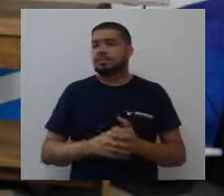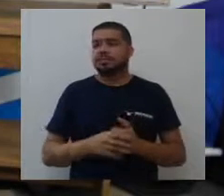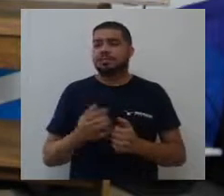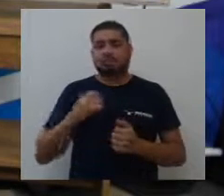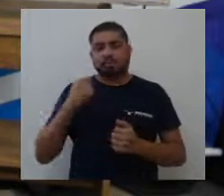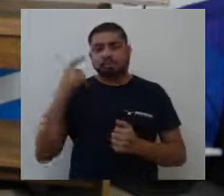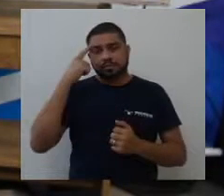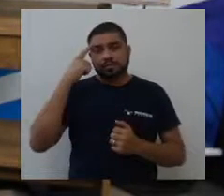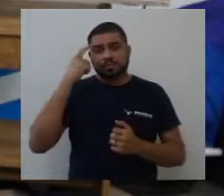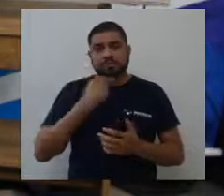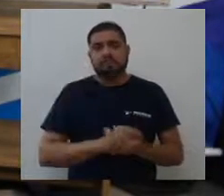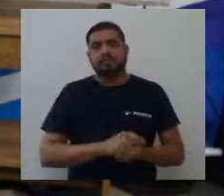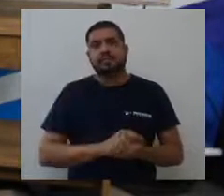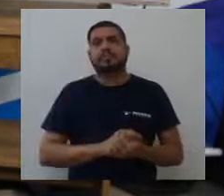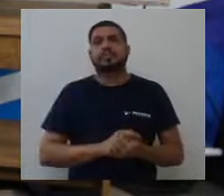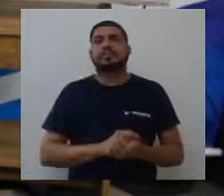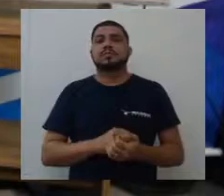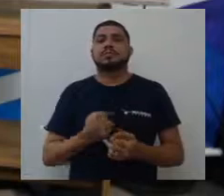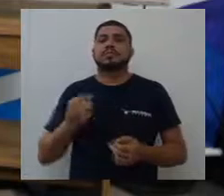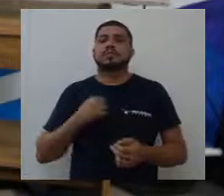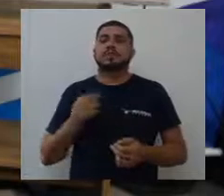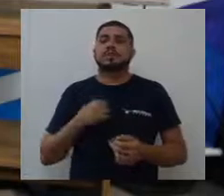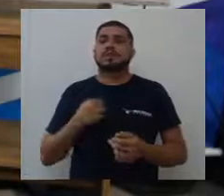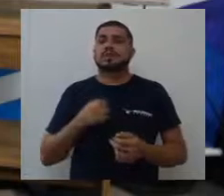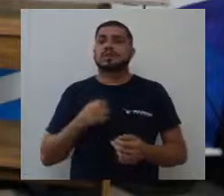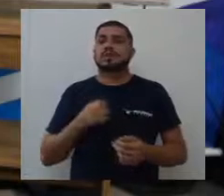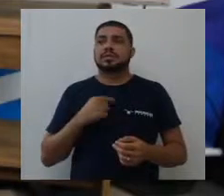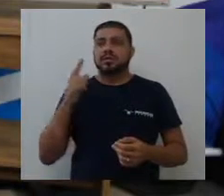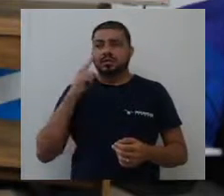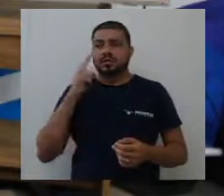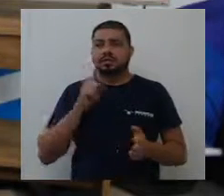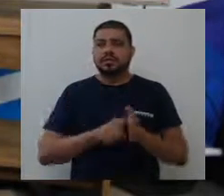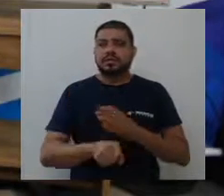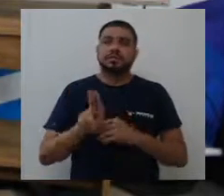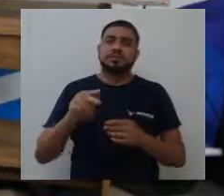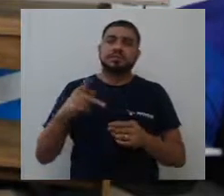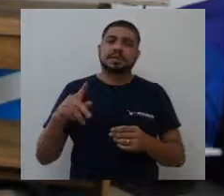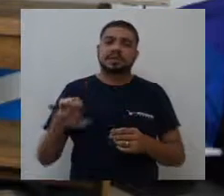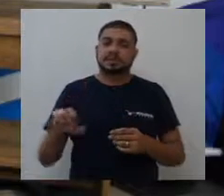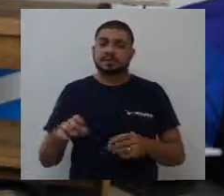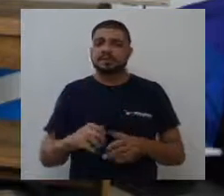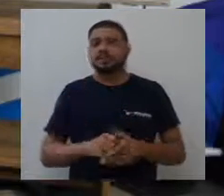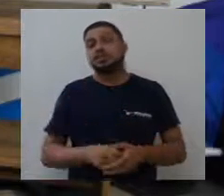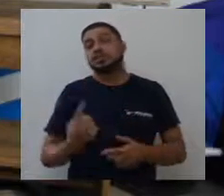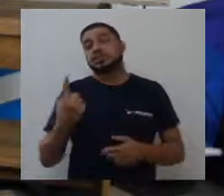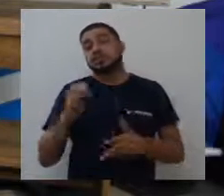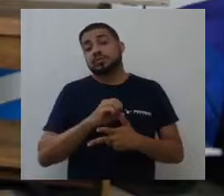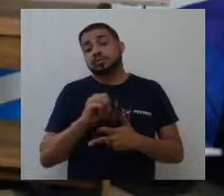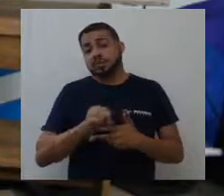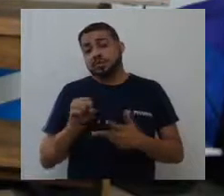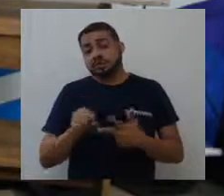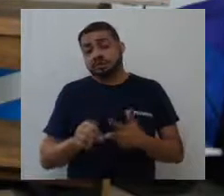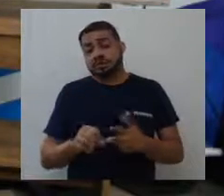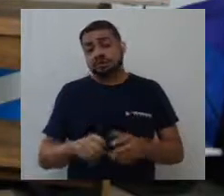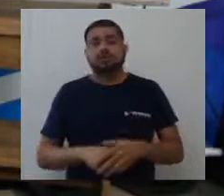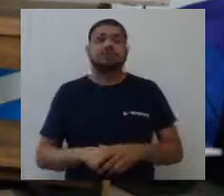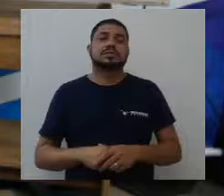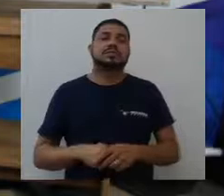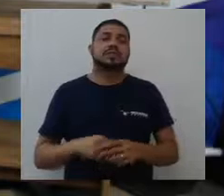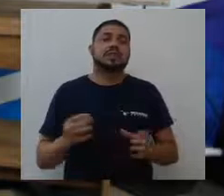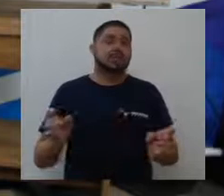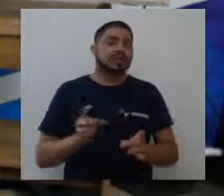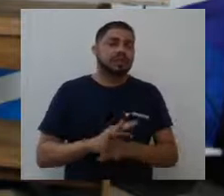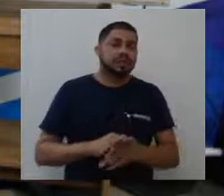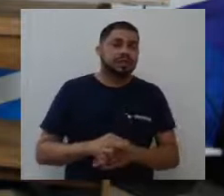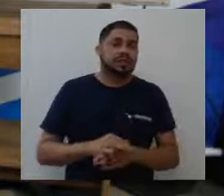eu acho que eu vou ter outra questão do OPE, deixa eu ver aqui, uma do Enem. Uma questão do Enem para a gente